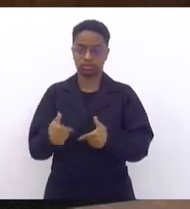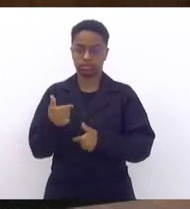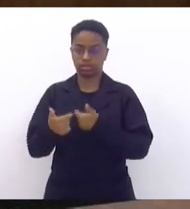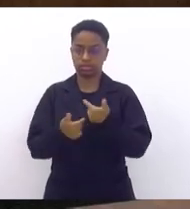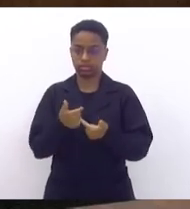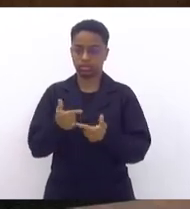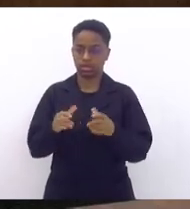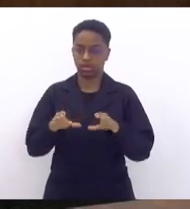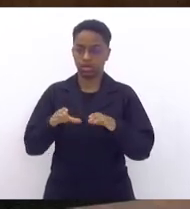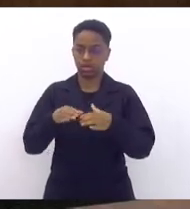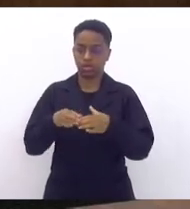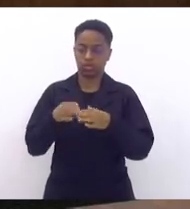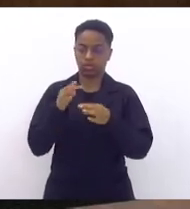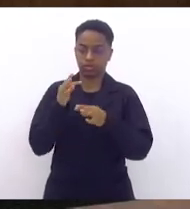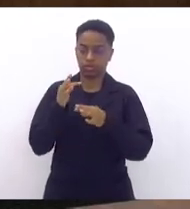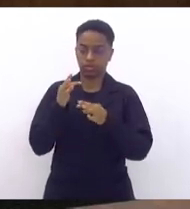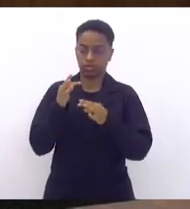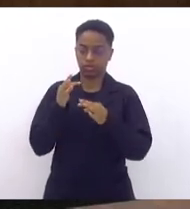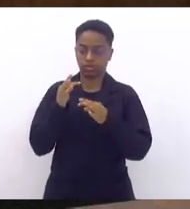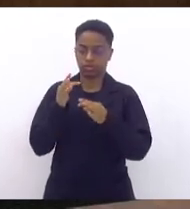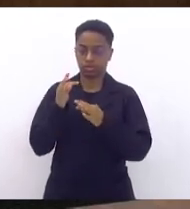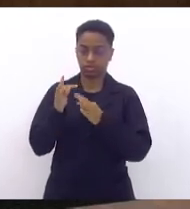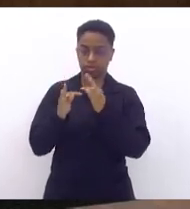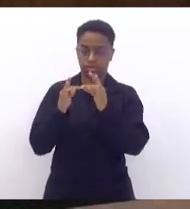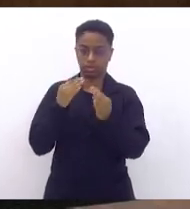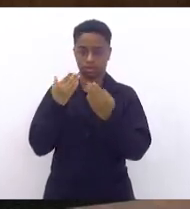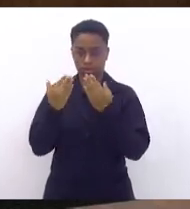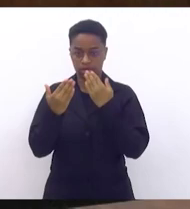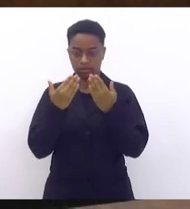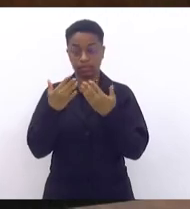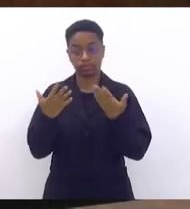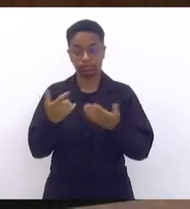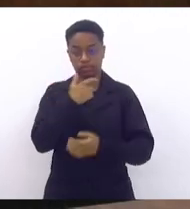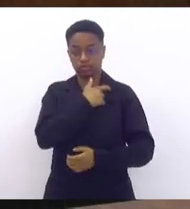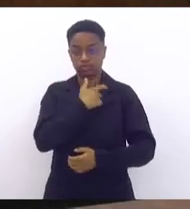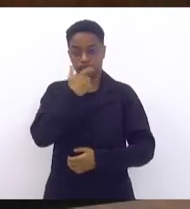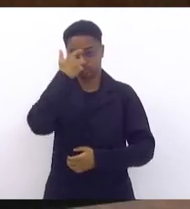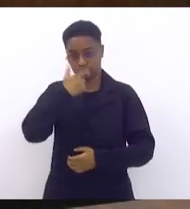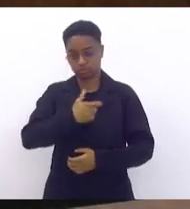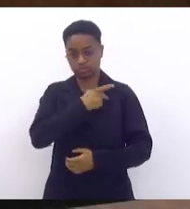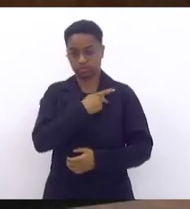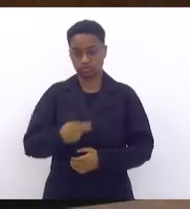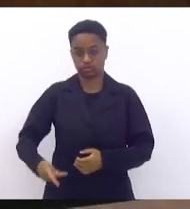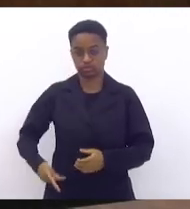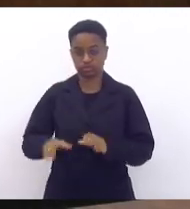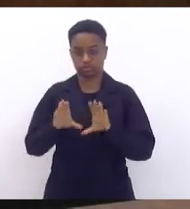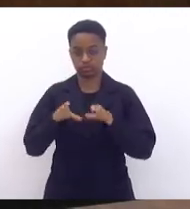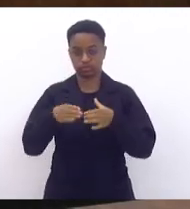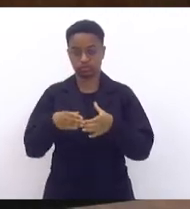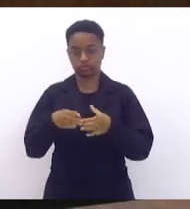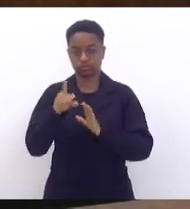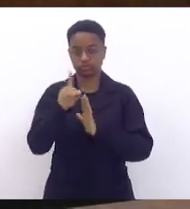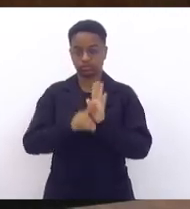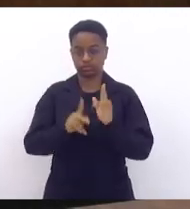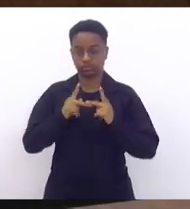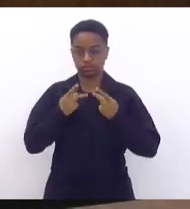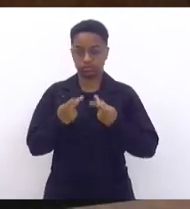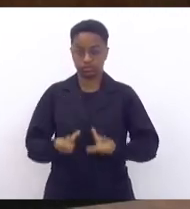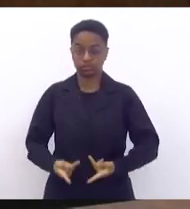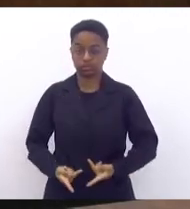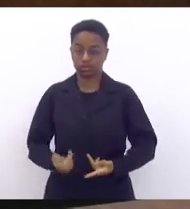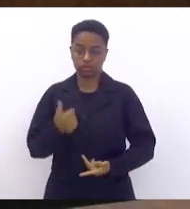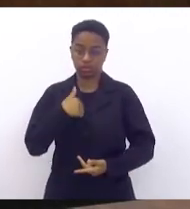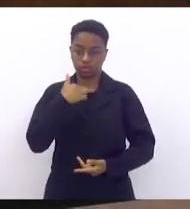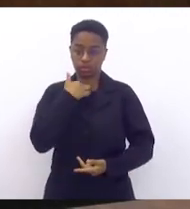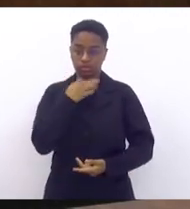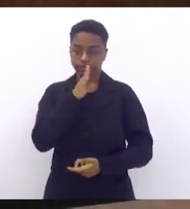comunidade terapêutica. E, bom, senhor presidente, enquanto presidenta da Comissão de Direitos Humanos, não poderia vir deixar de